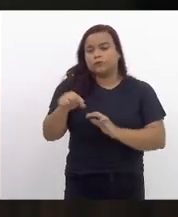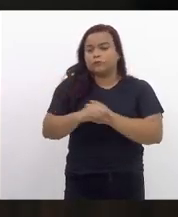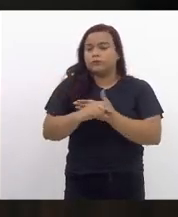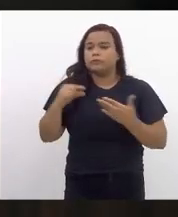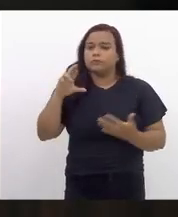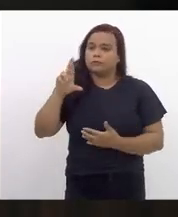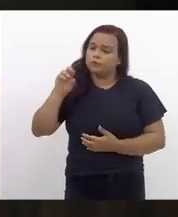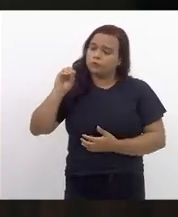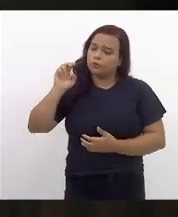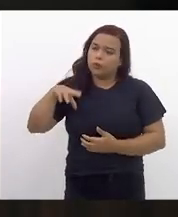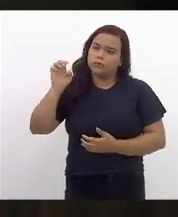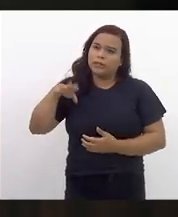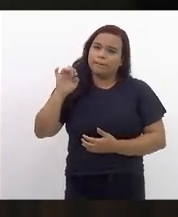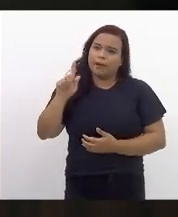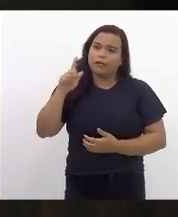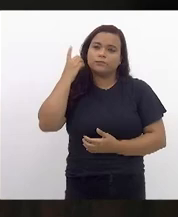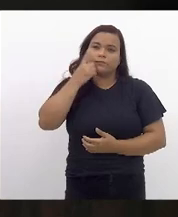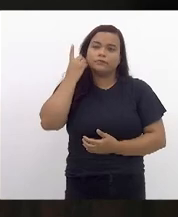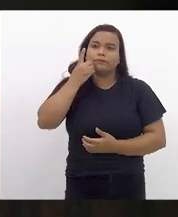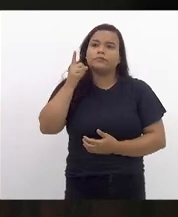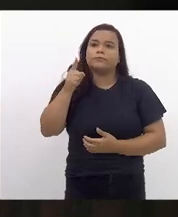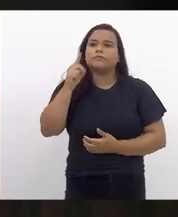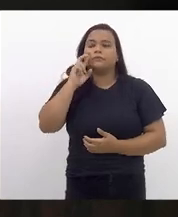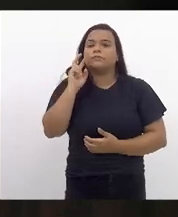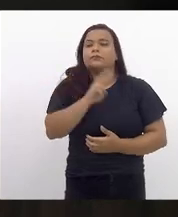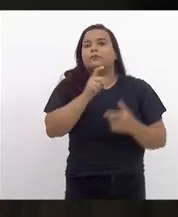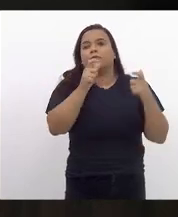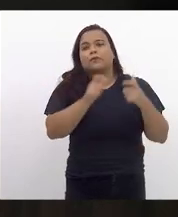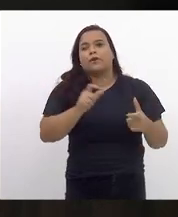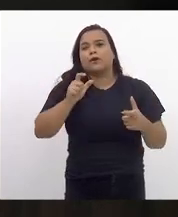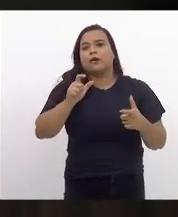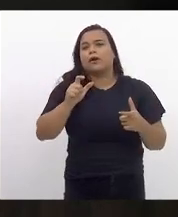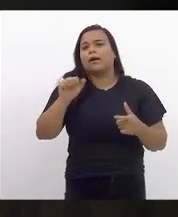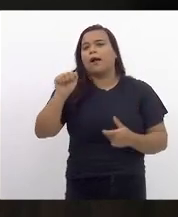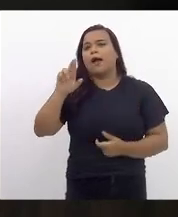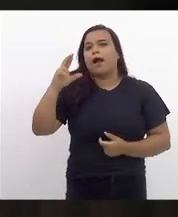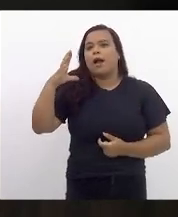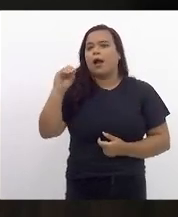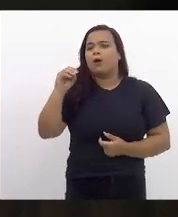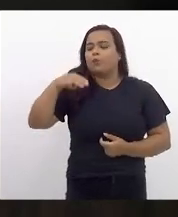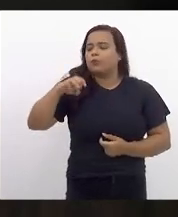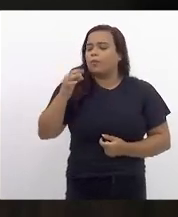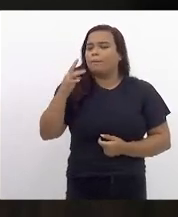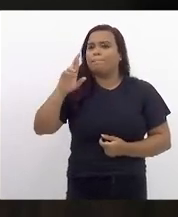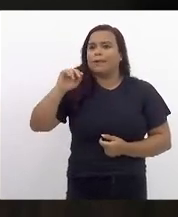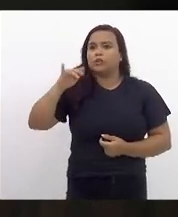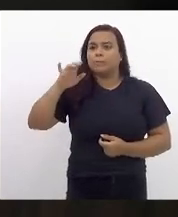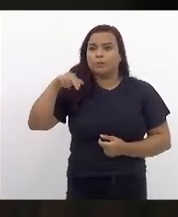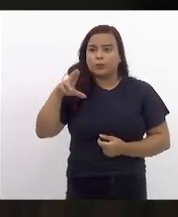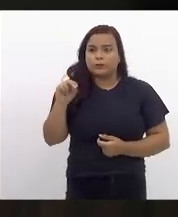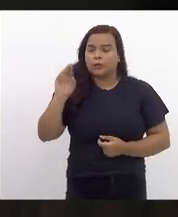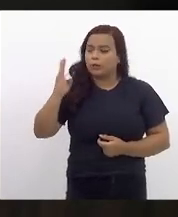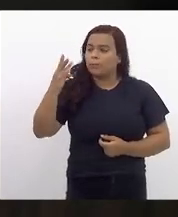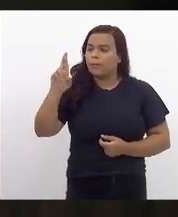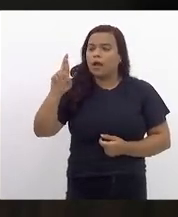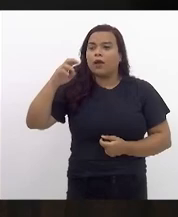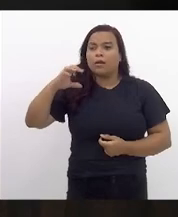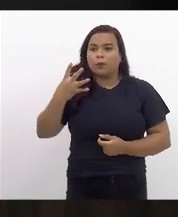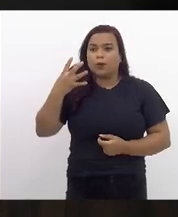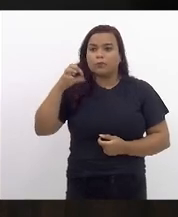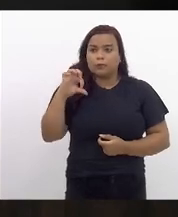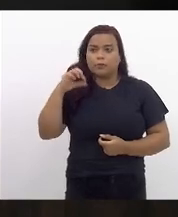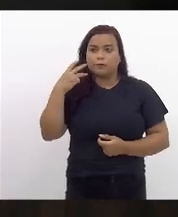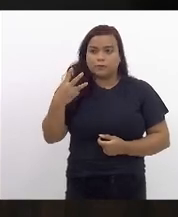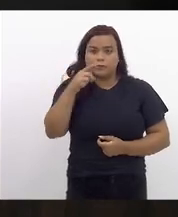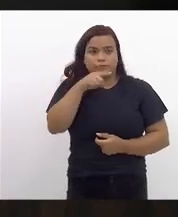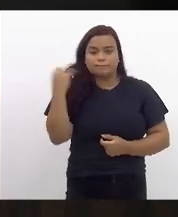Rosenberg Reis, que reconhece o eixo viário denominado Arco Metropolitano do Rio de Janeiro, BR-493, como relevante interesse econômico